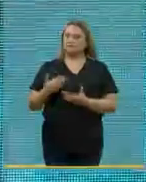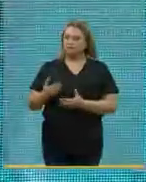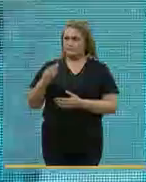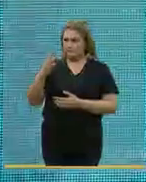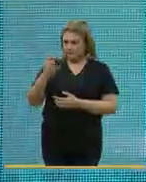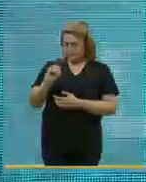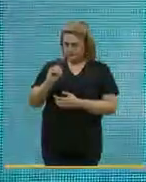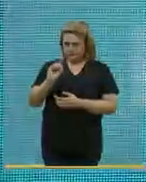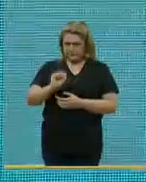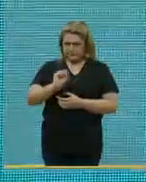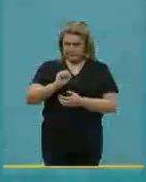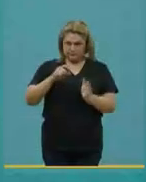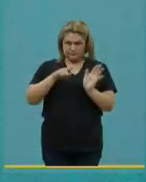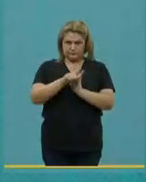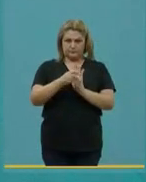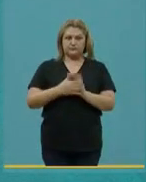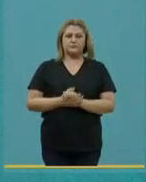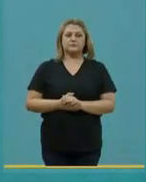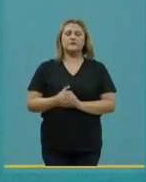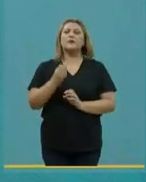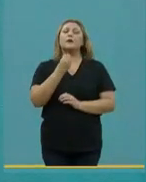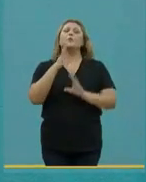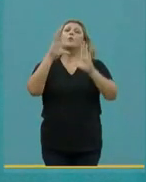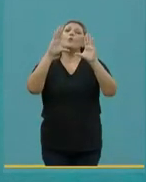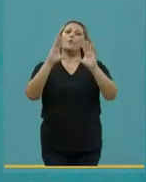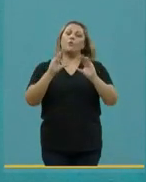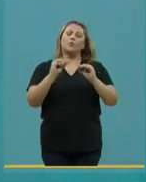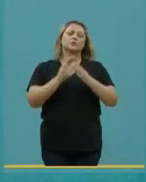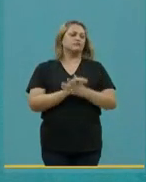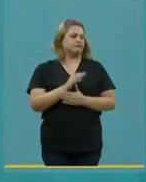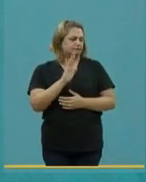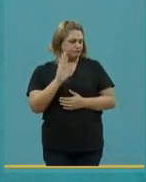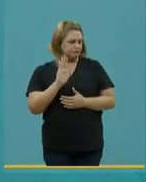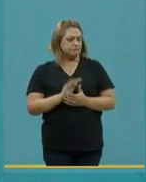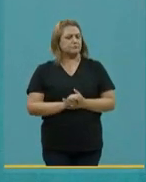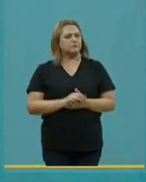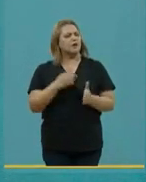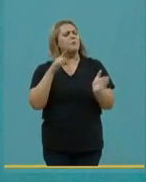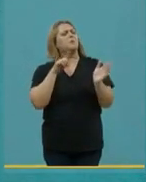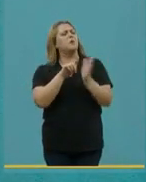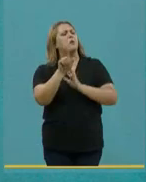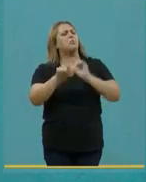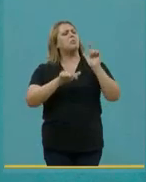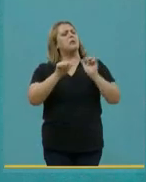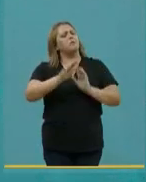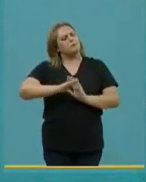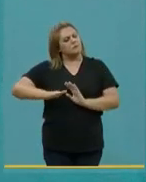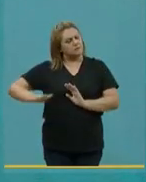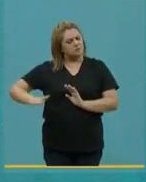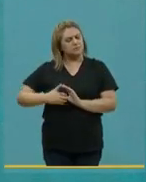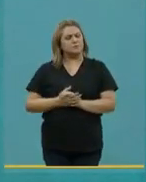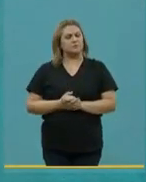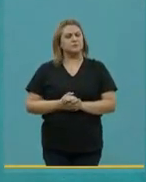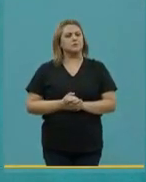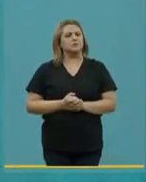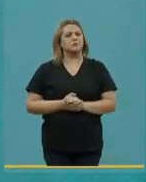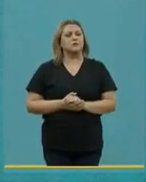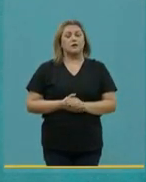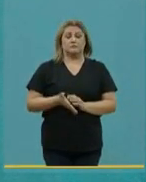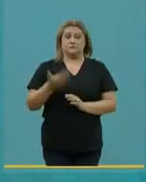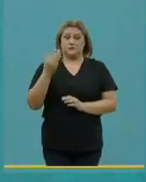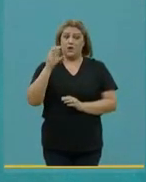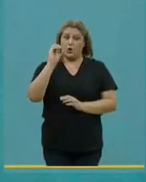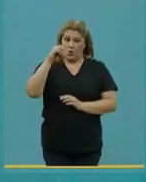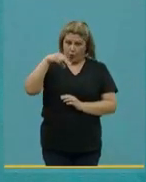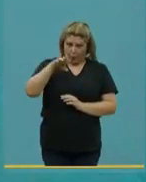30 segundos para perguntas dois noite candidato ea pergunta é sobre trabalho infantil dados da onu de 2018